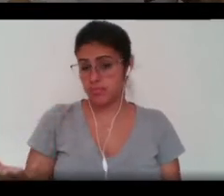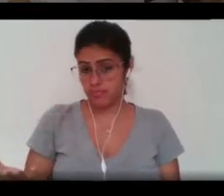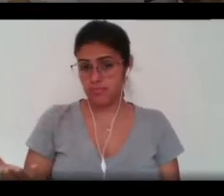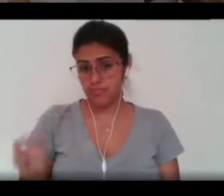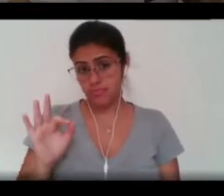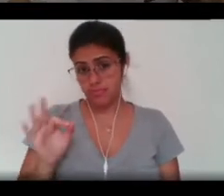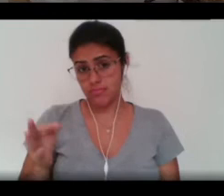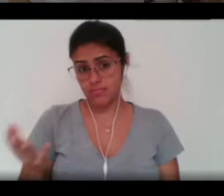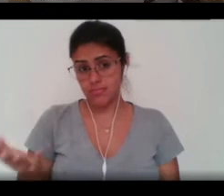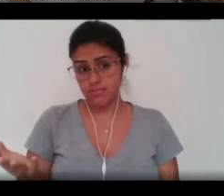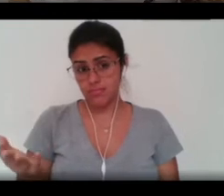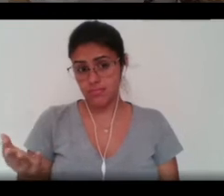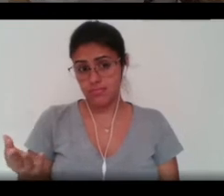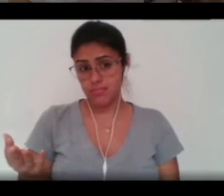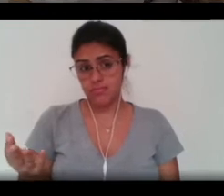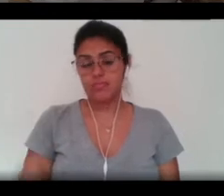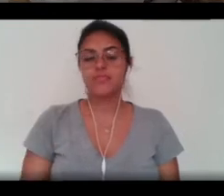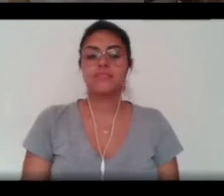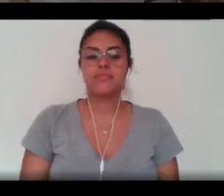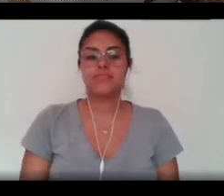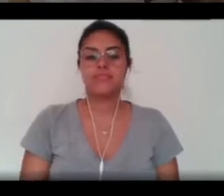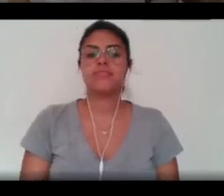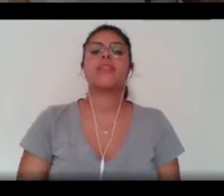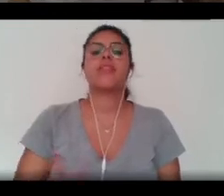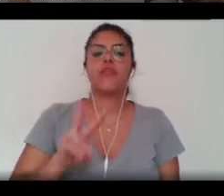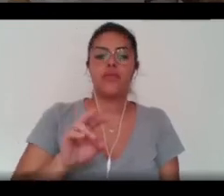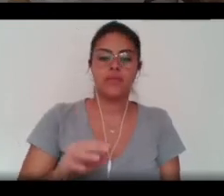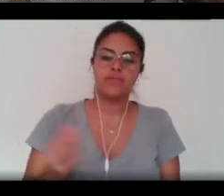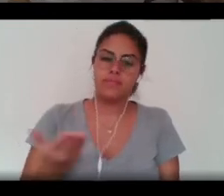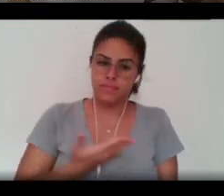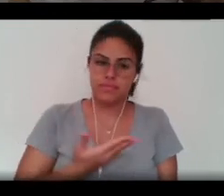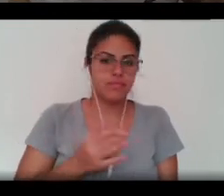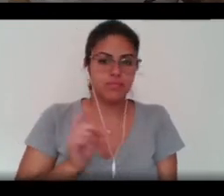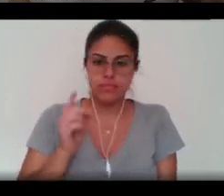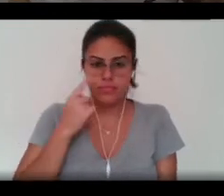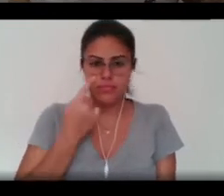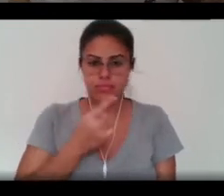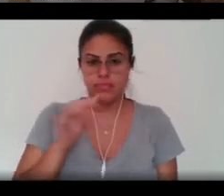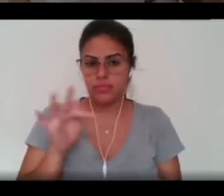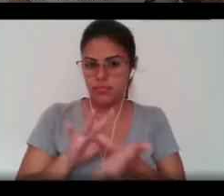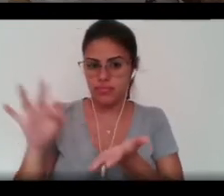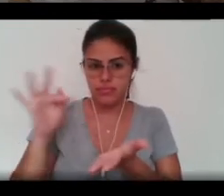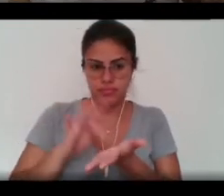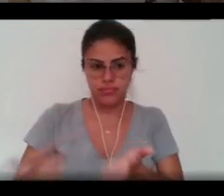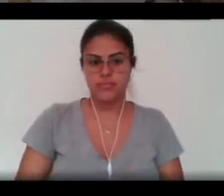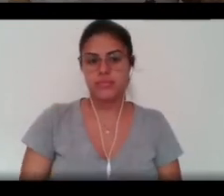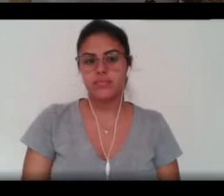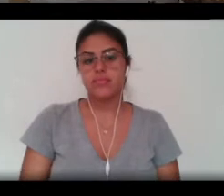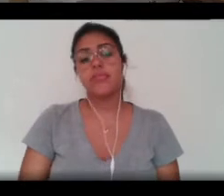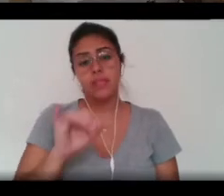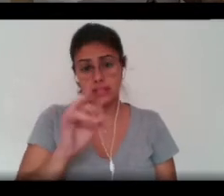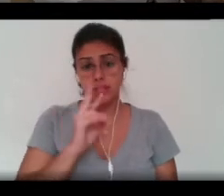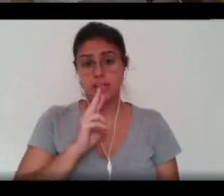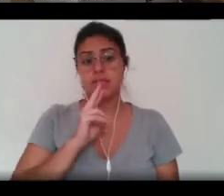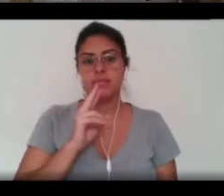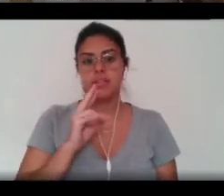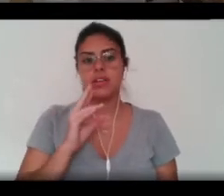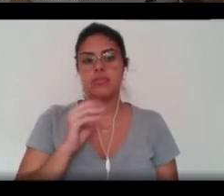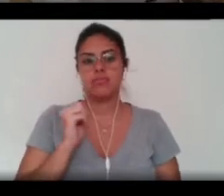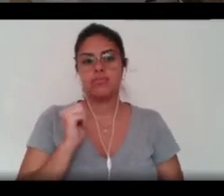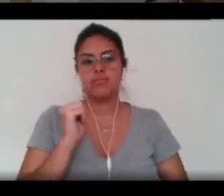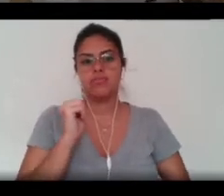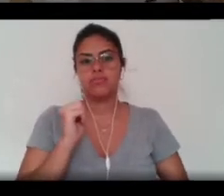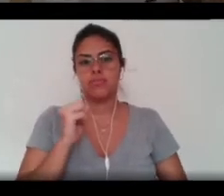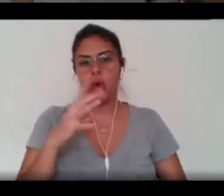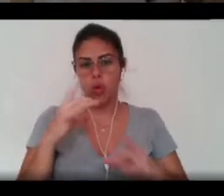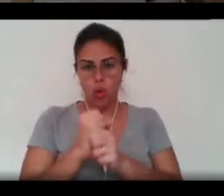3,41 segundos, certo? Isso aqui vai ser igual a 1v0 menos gt. Se eu fizer